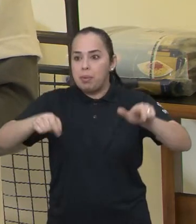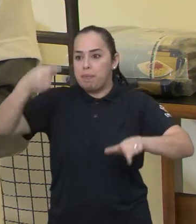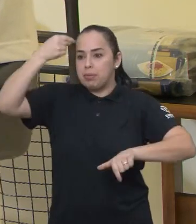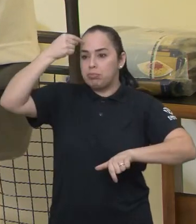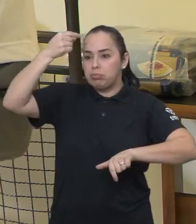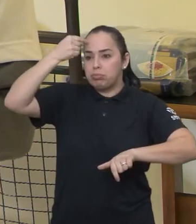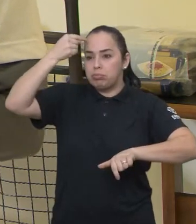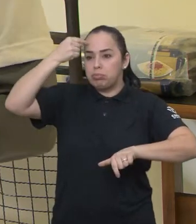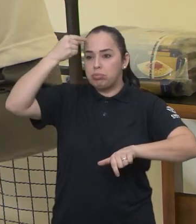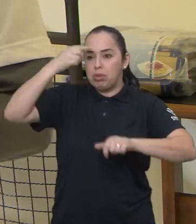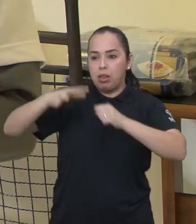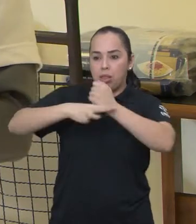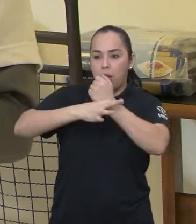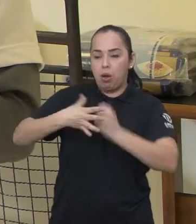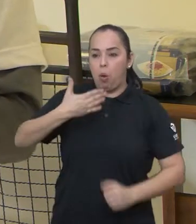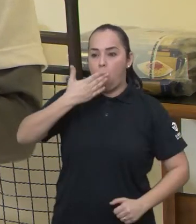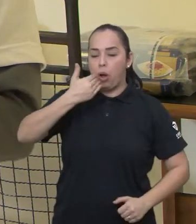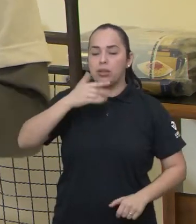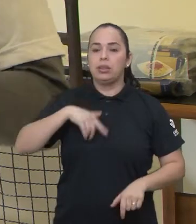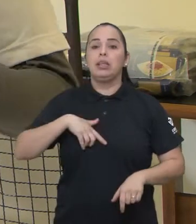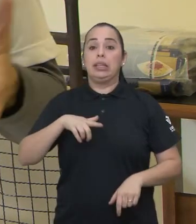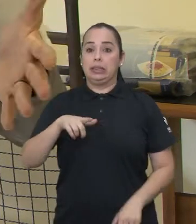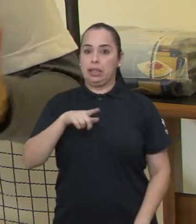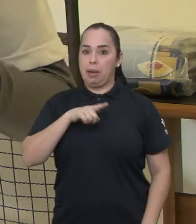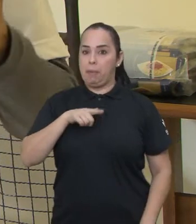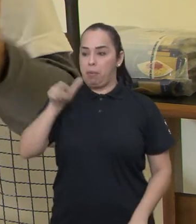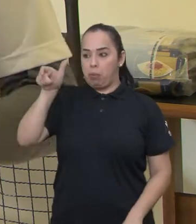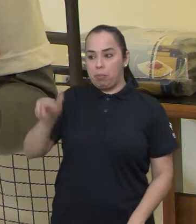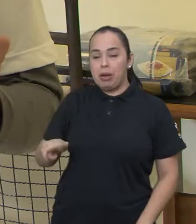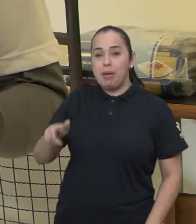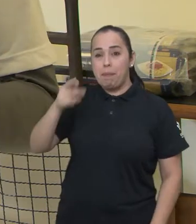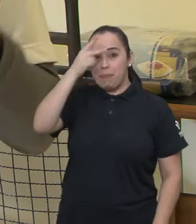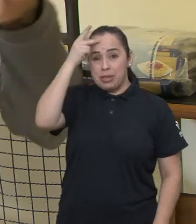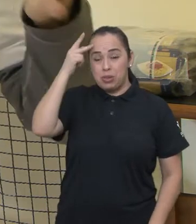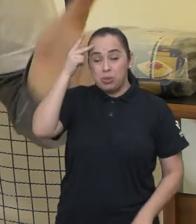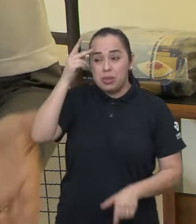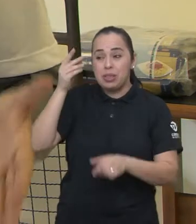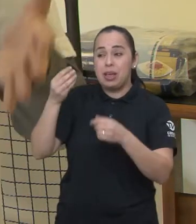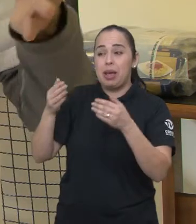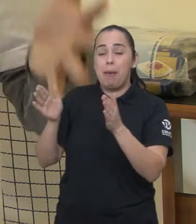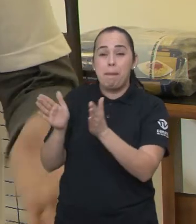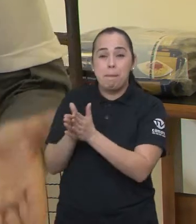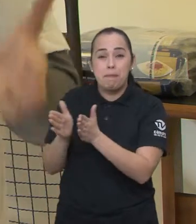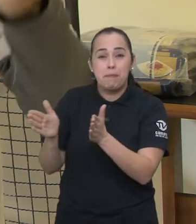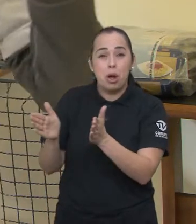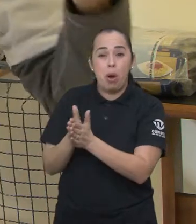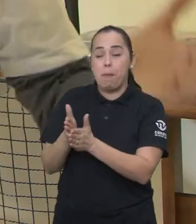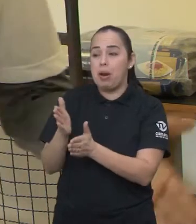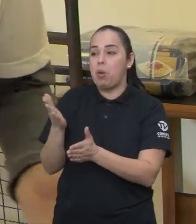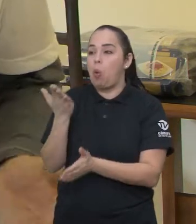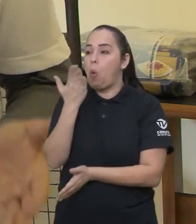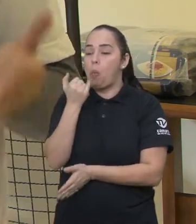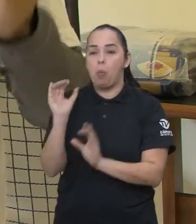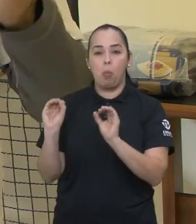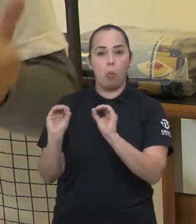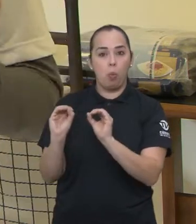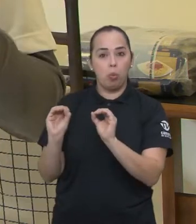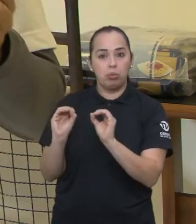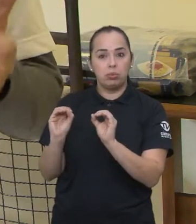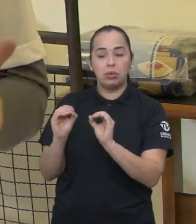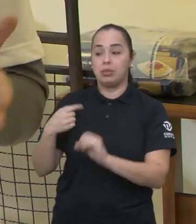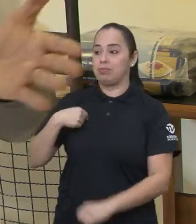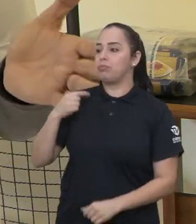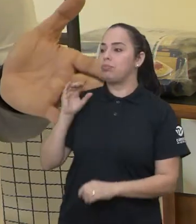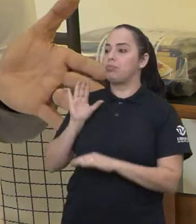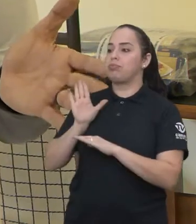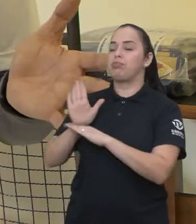alimentar nós estamos tem pessoas em São José dos Campos que passa necessidade de alimentos e nós